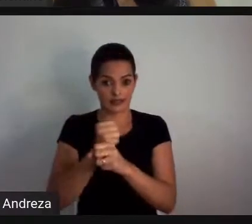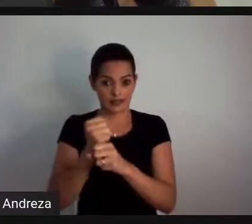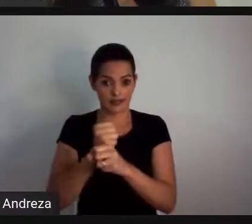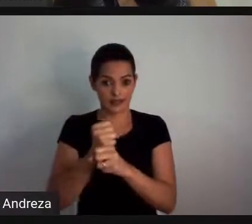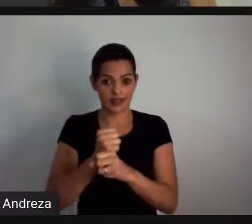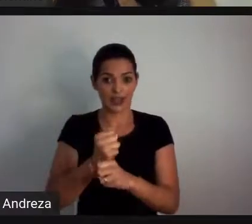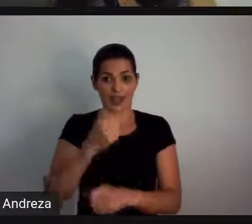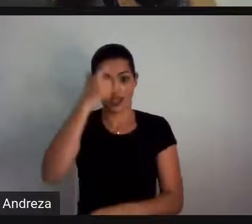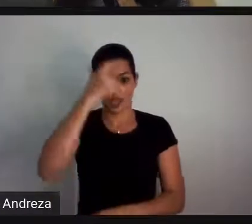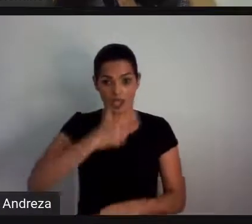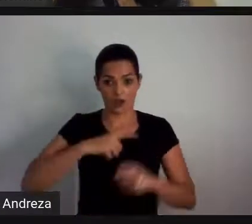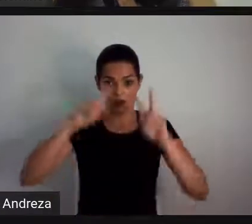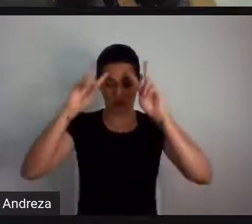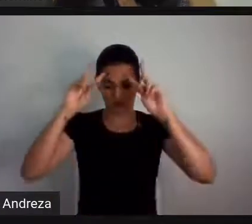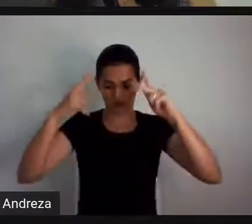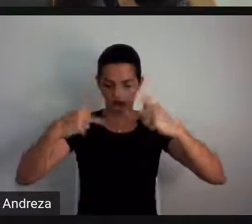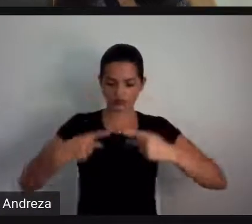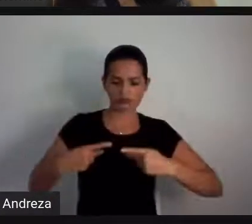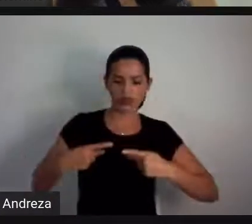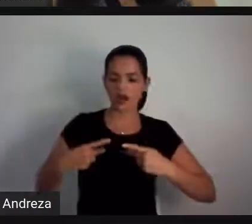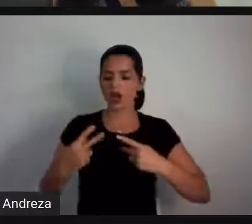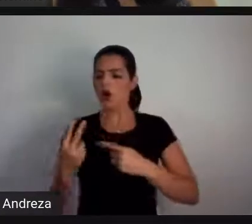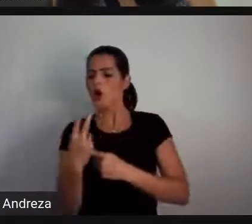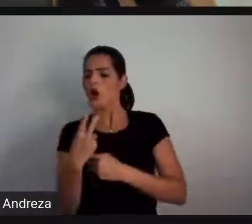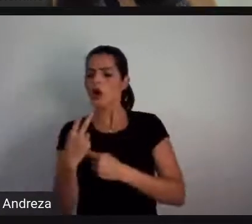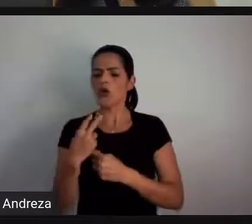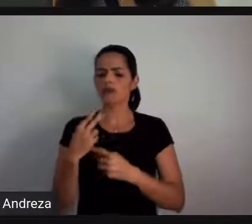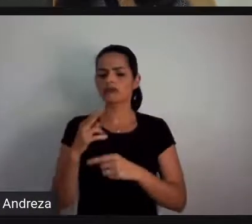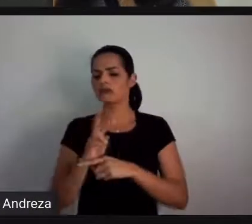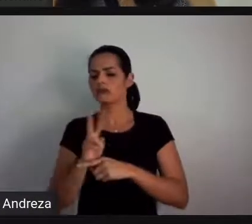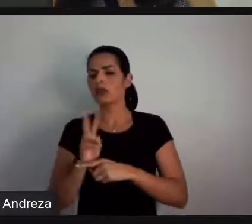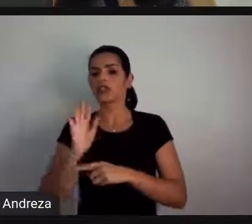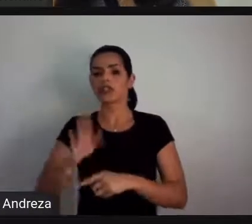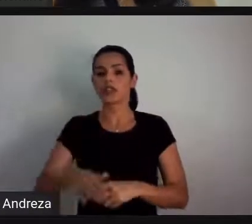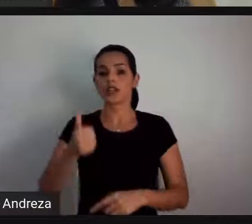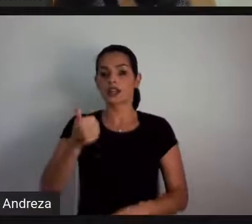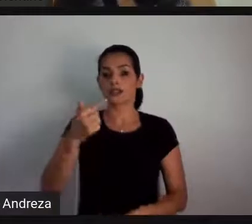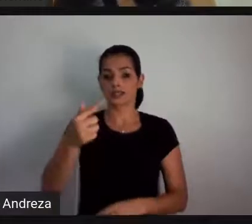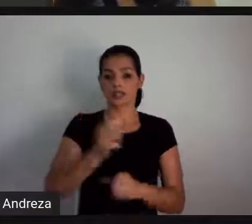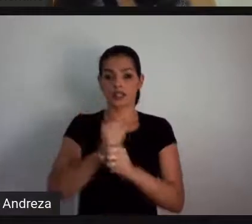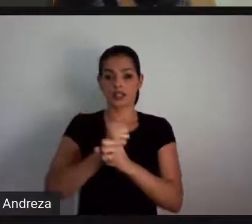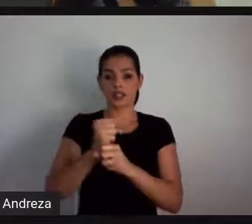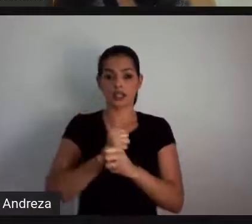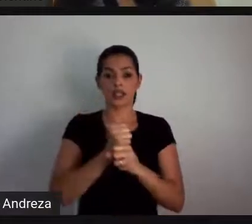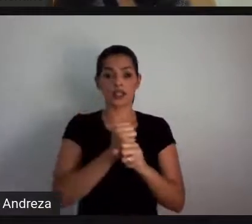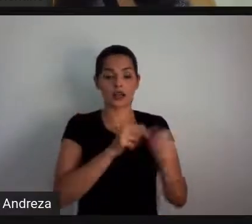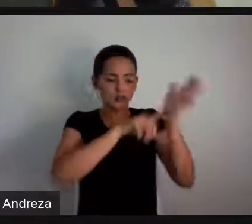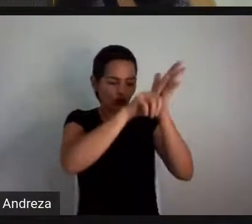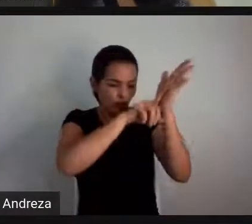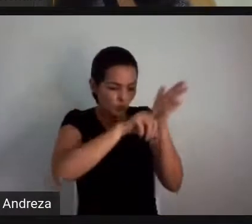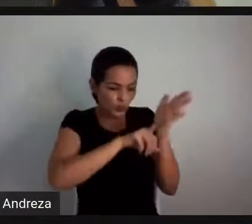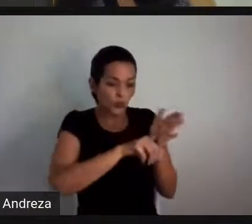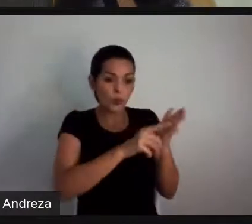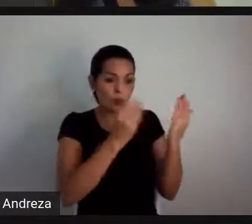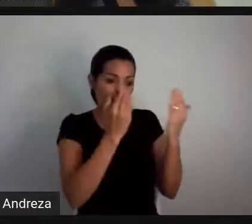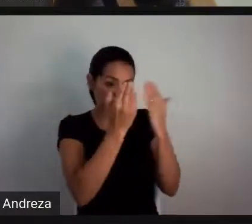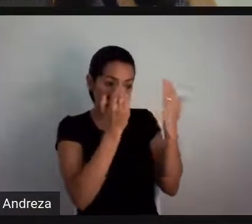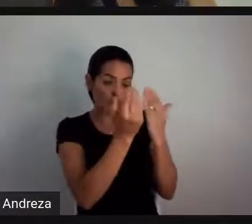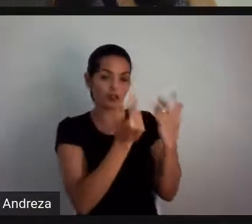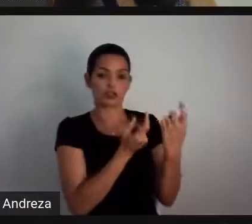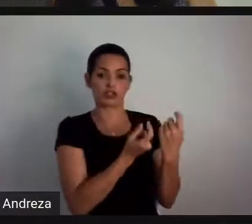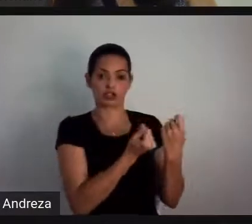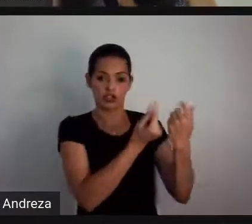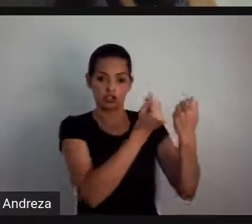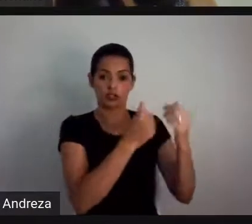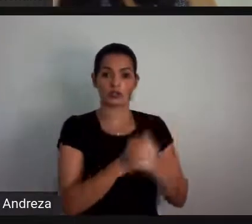me observo, né, em relação a isso, porque tem 17 anos que eu estudo psicologia do dinheiro. E eu